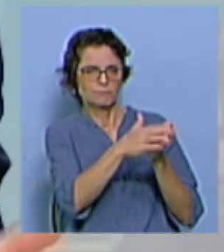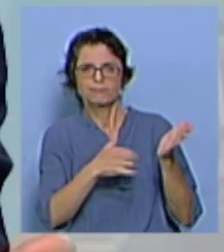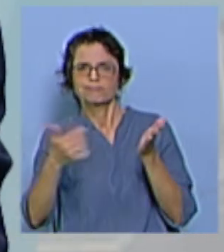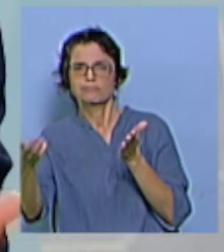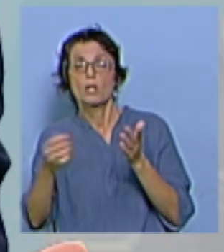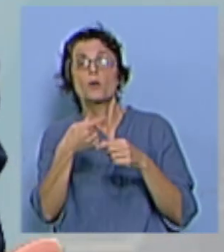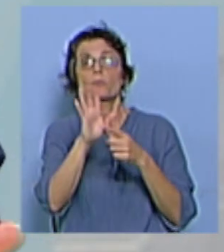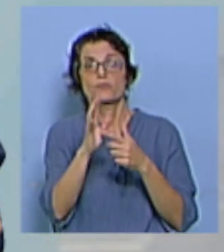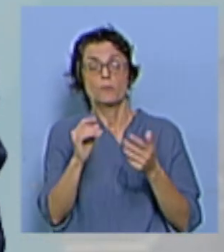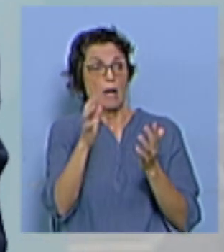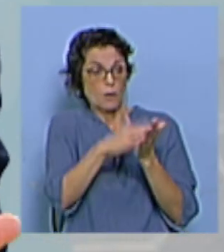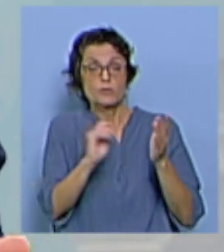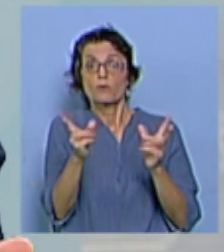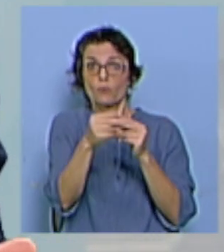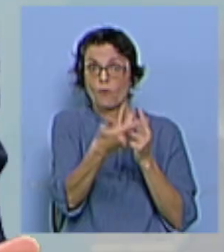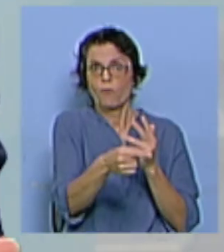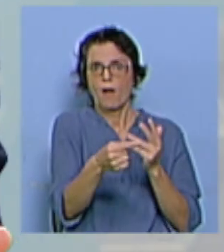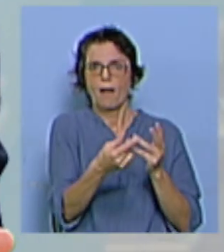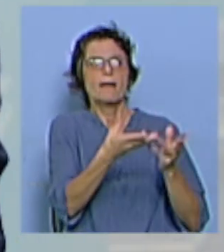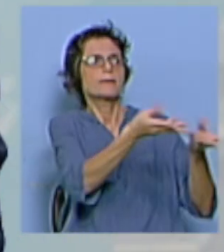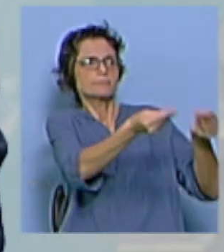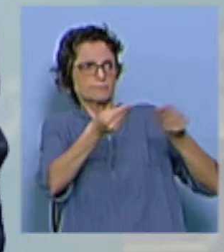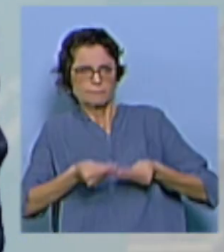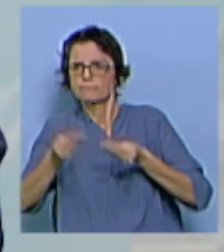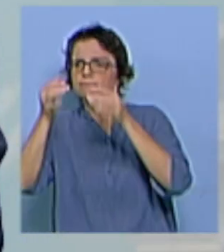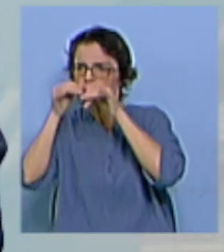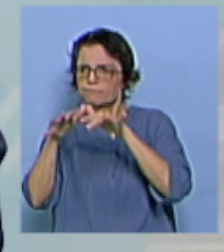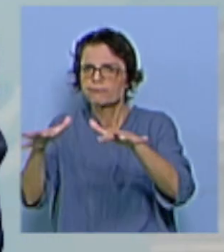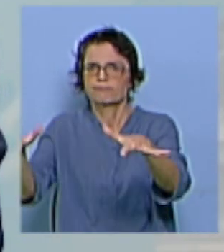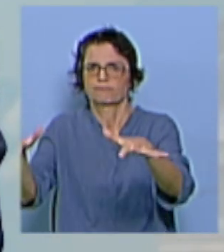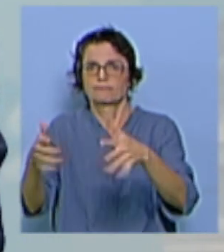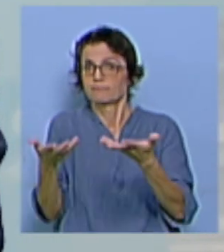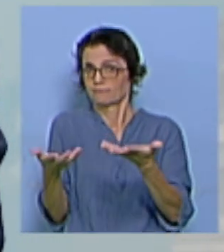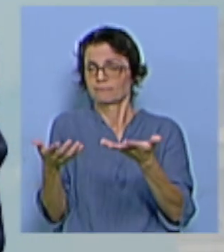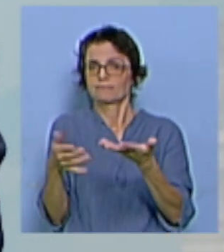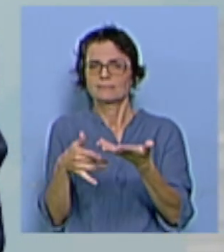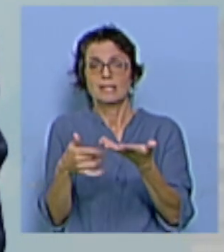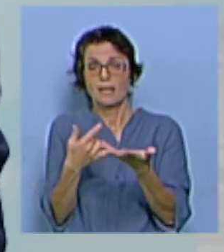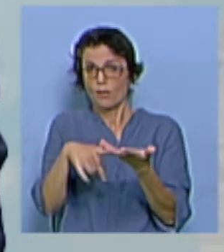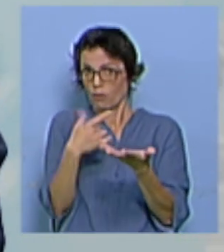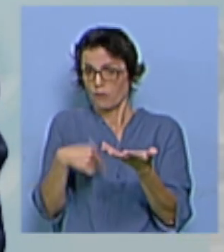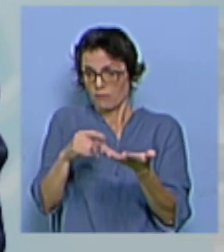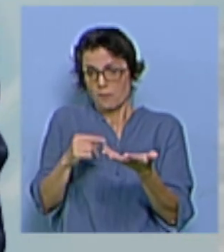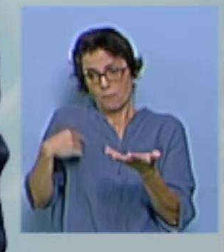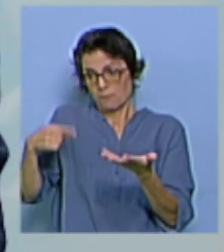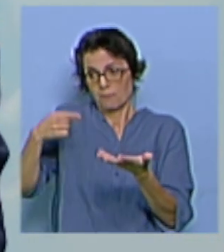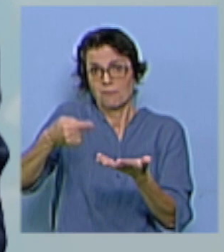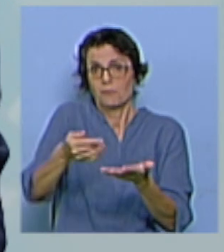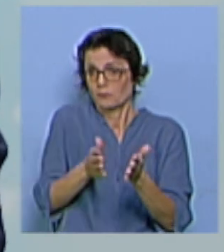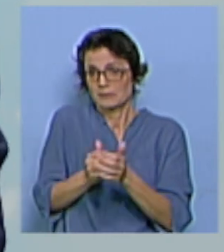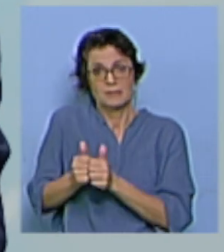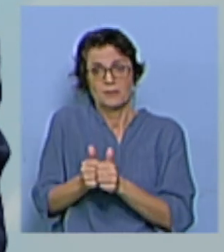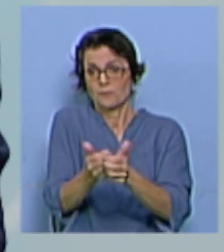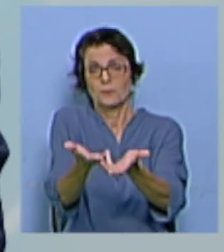nossa comunidade, e foi assim que aquilo alastrou por todo o lado. E continua a ser assim que também alastra para nós. Portanto, a transmissão da